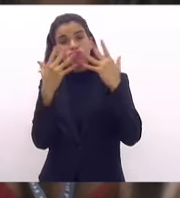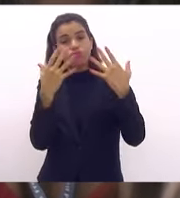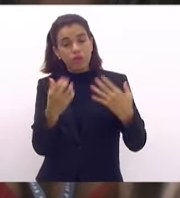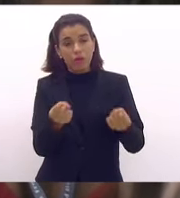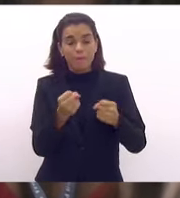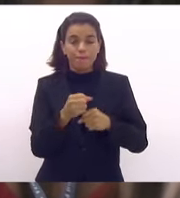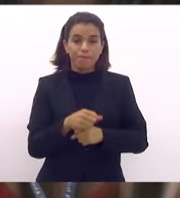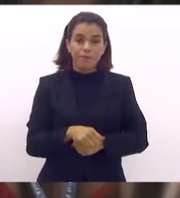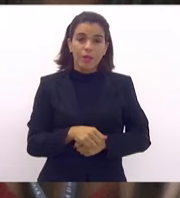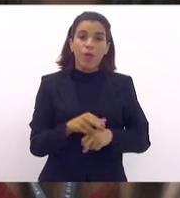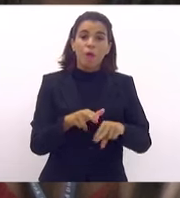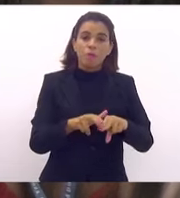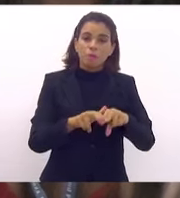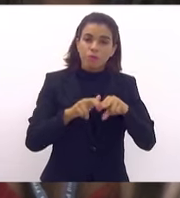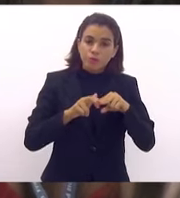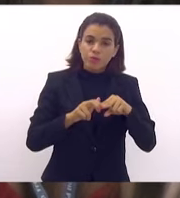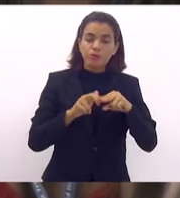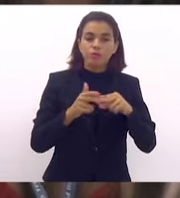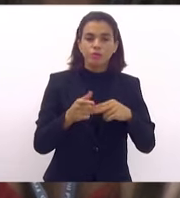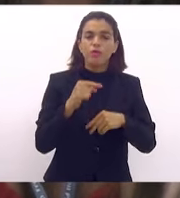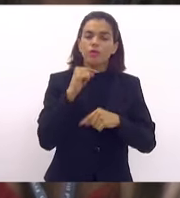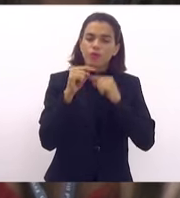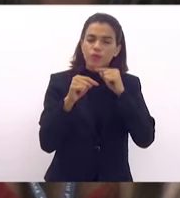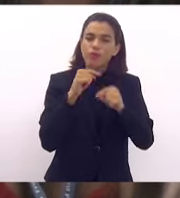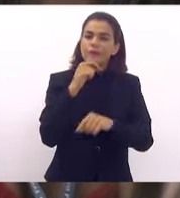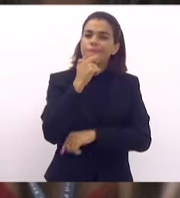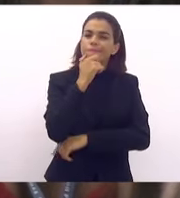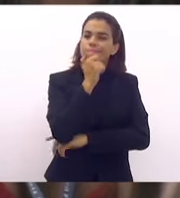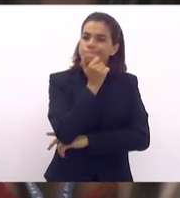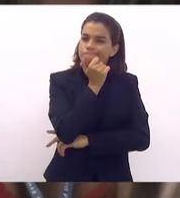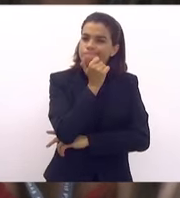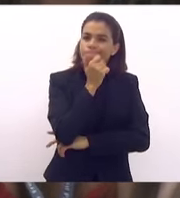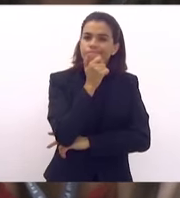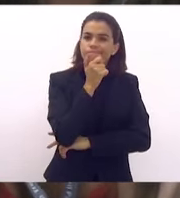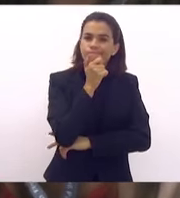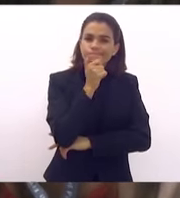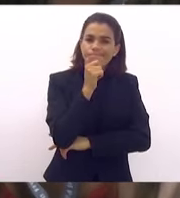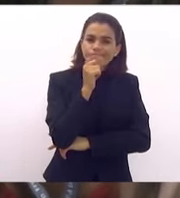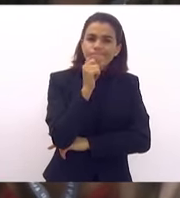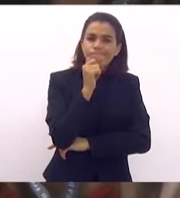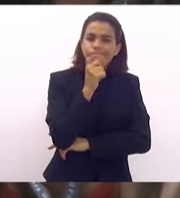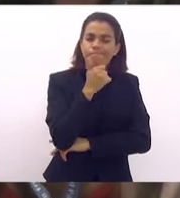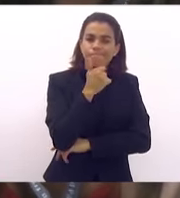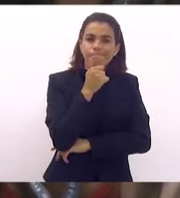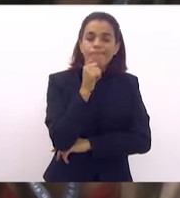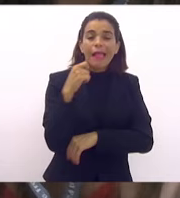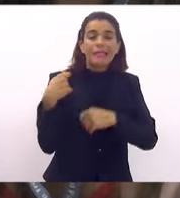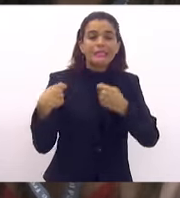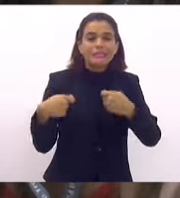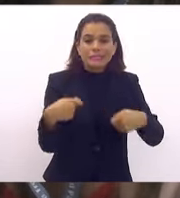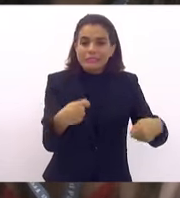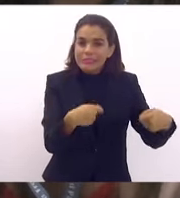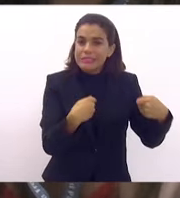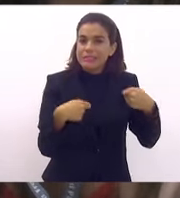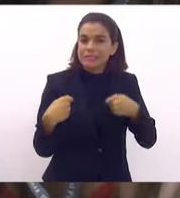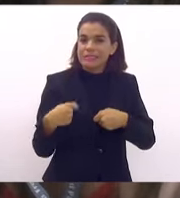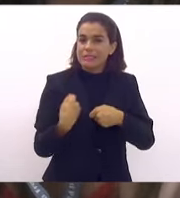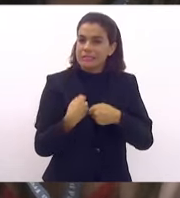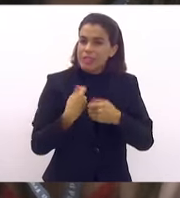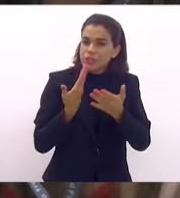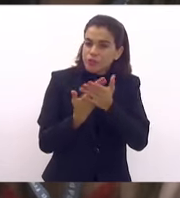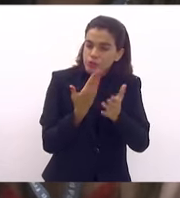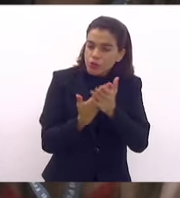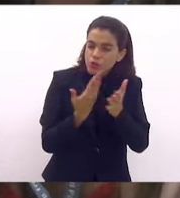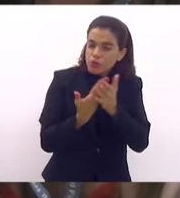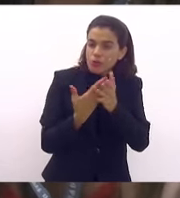E é justamente porque abate a dúvida que me faz a necessidade de aprofundar um pouco